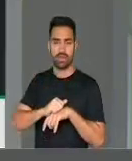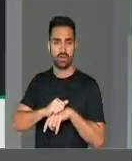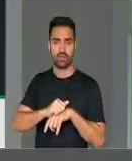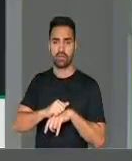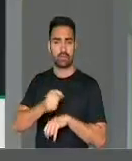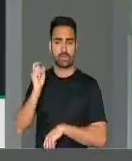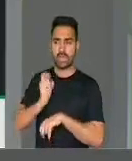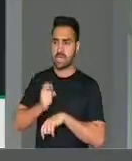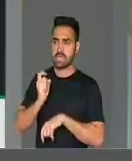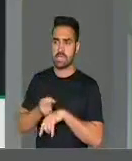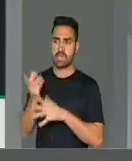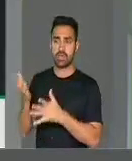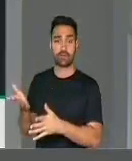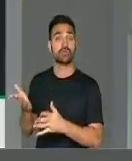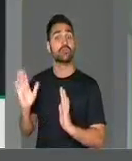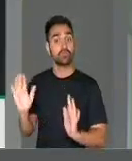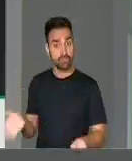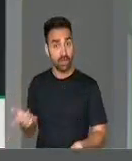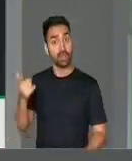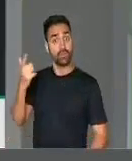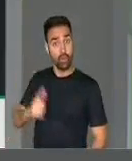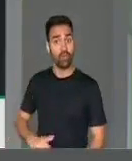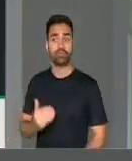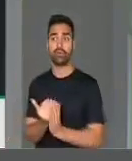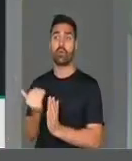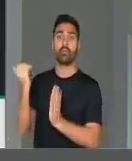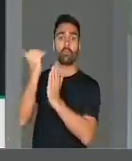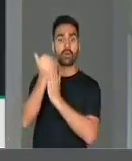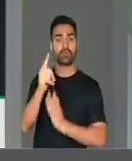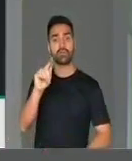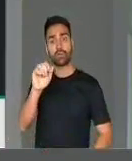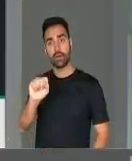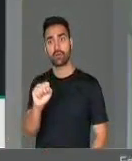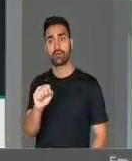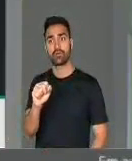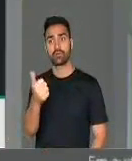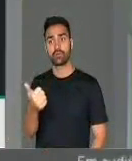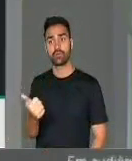deu novo aumento para o gás de cozinha.